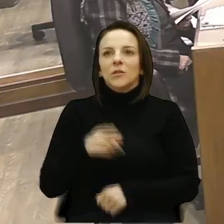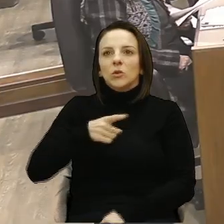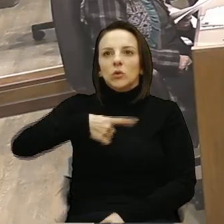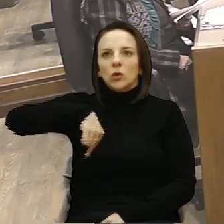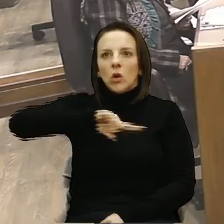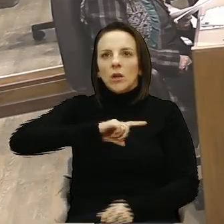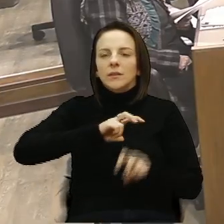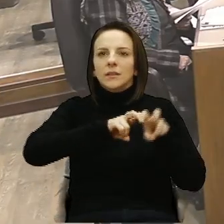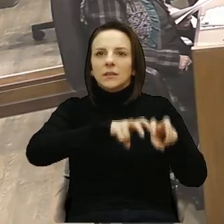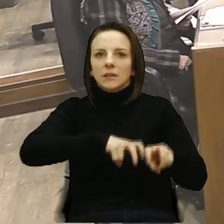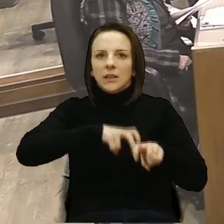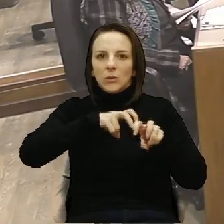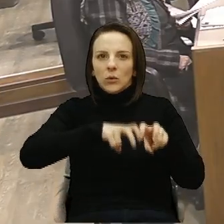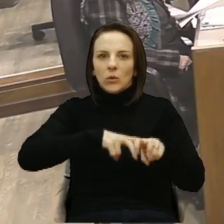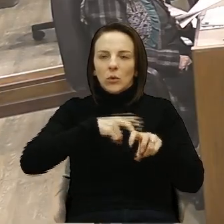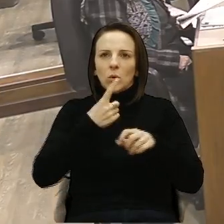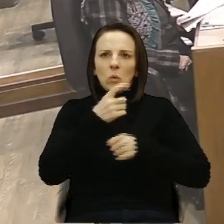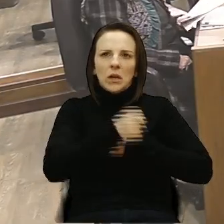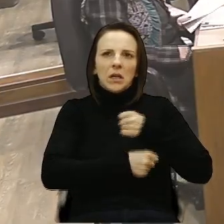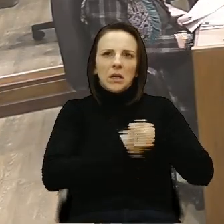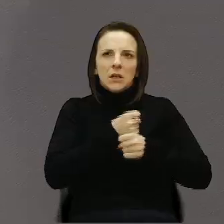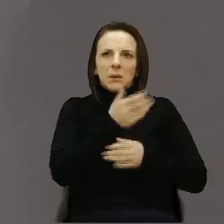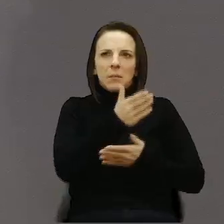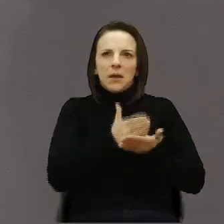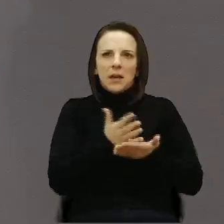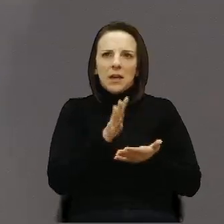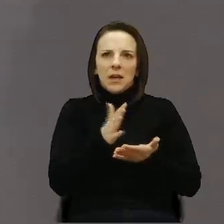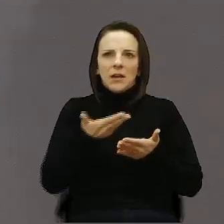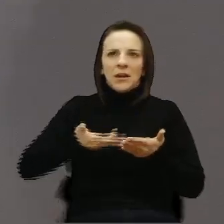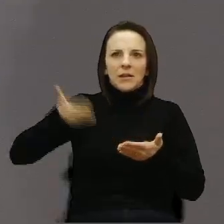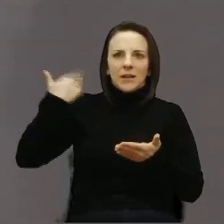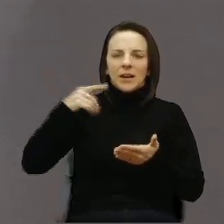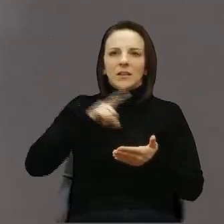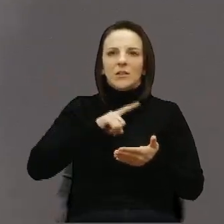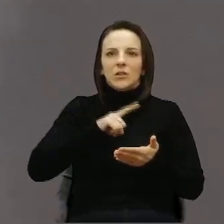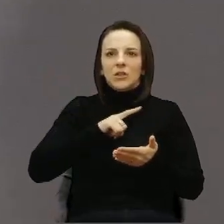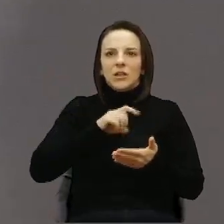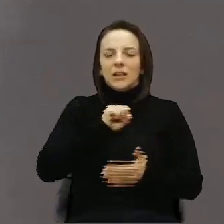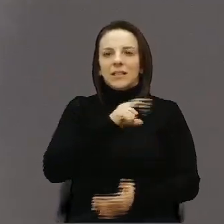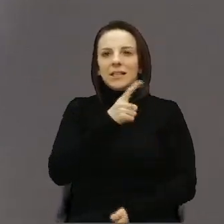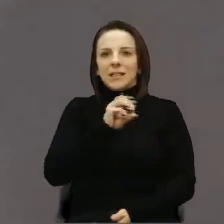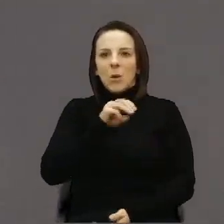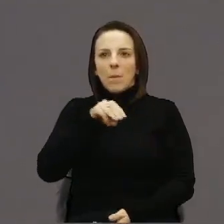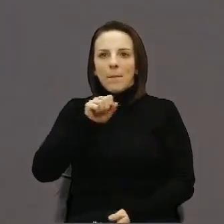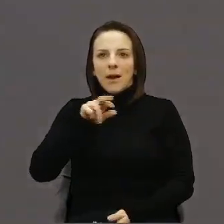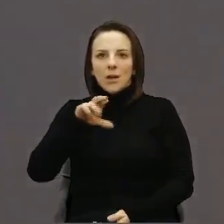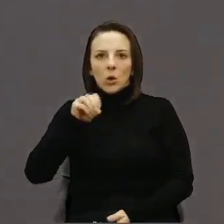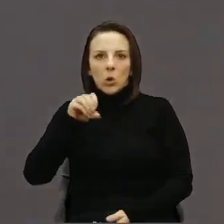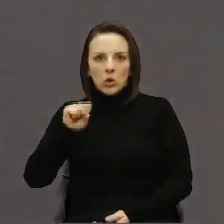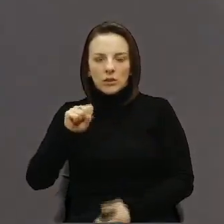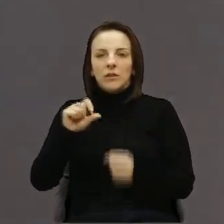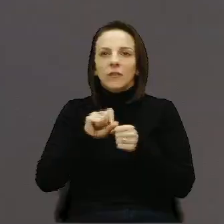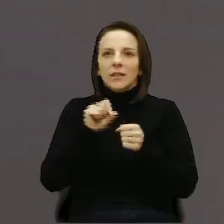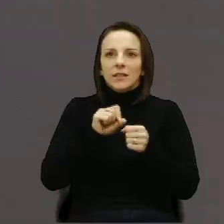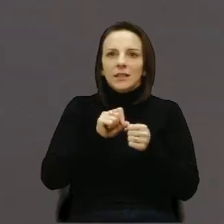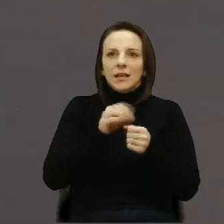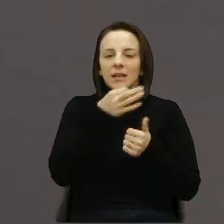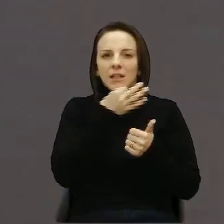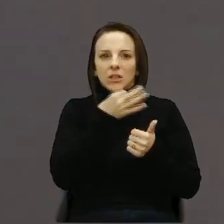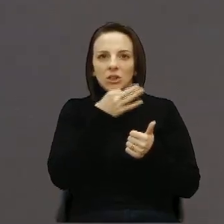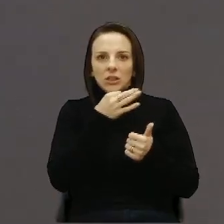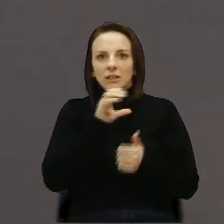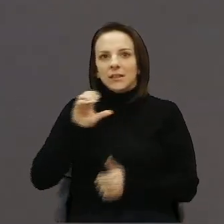do interior. Há 1 ano e meio, mais ou menos, atrás, nós tínhamos o Expresso São Marcos, que fazia Criúva, Caxias, uma vez por mês. E nós